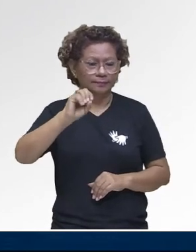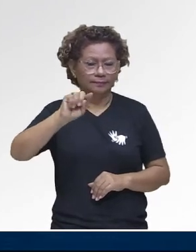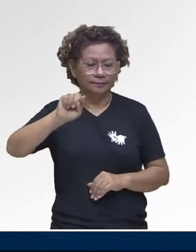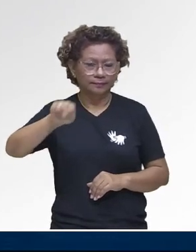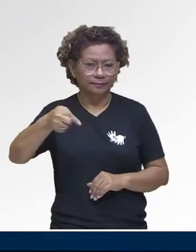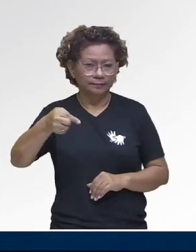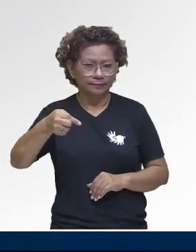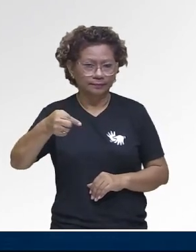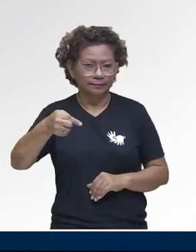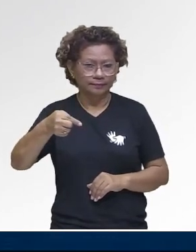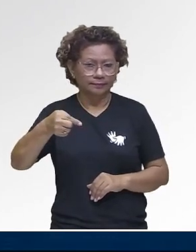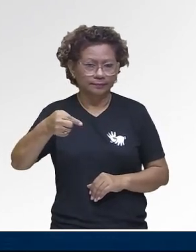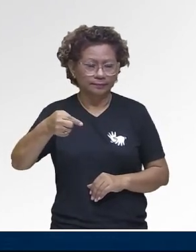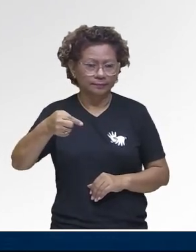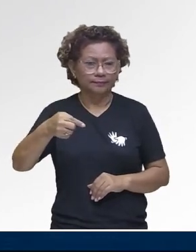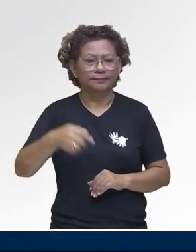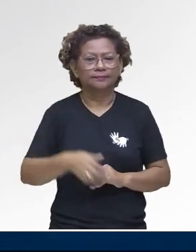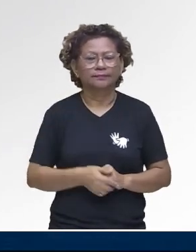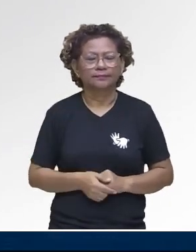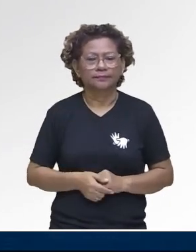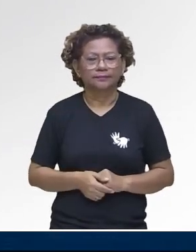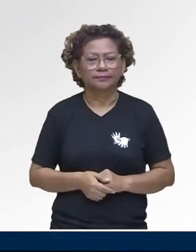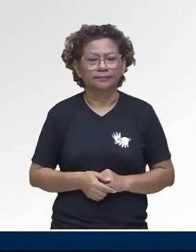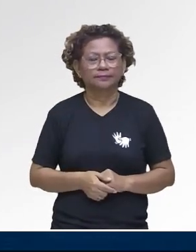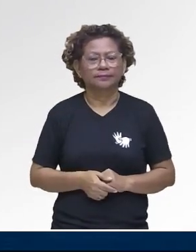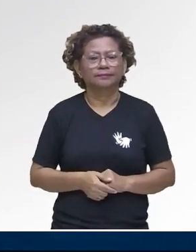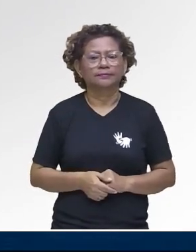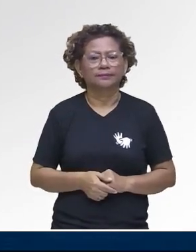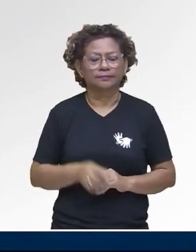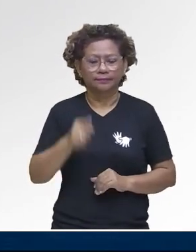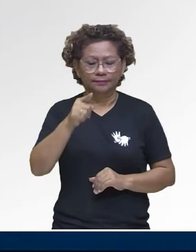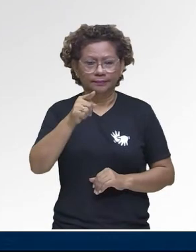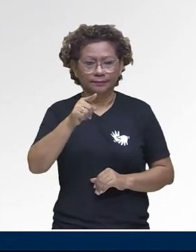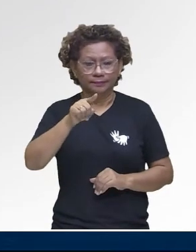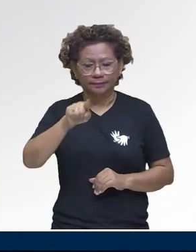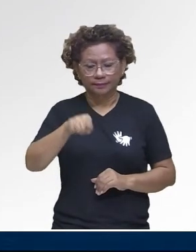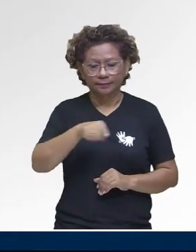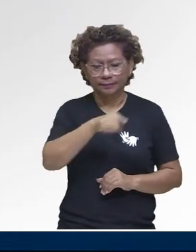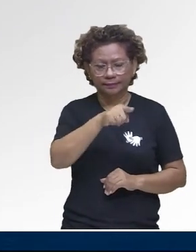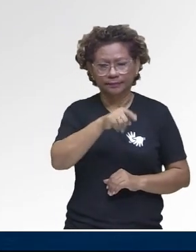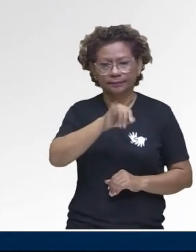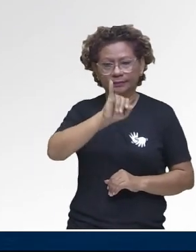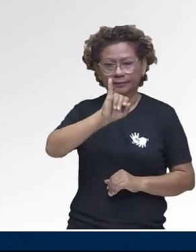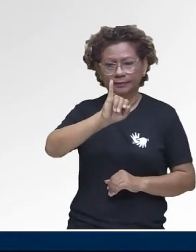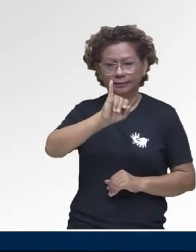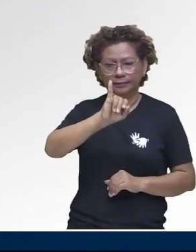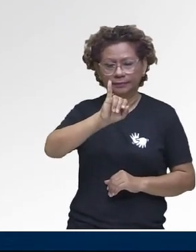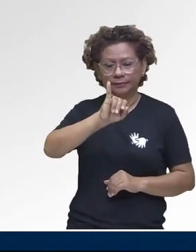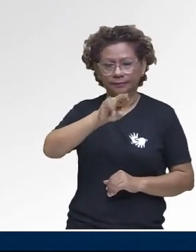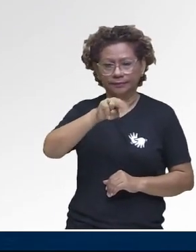antes da vírgula, né? E depois da vírgula, a parte decimal.